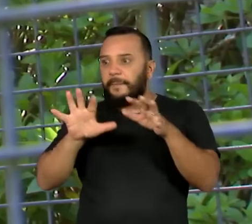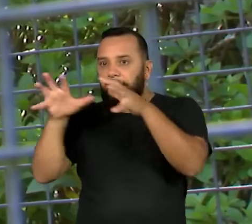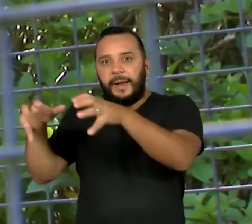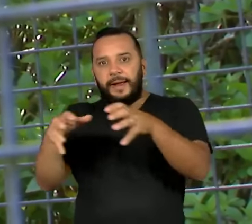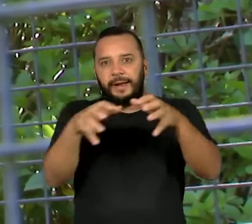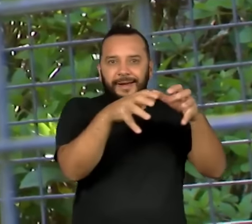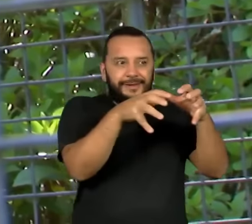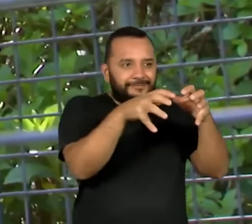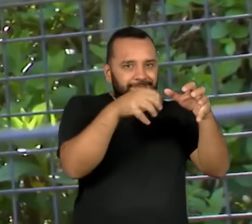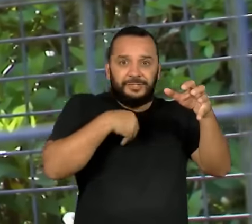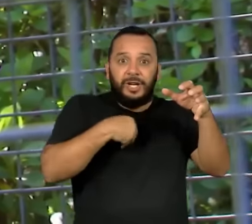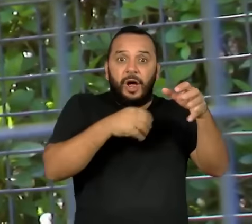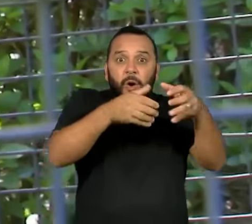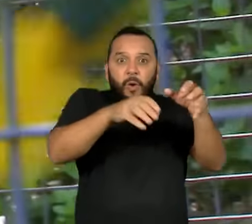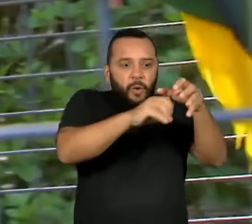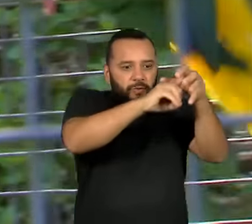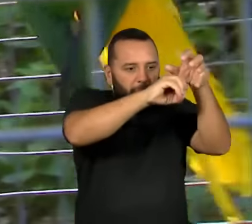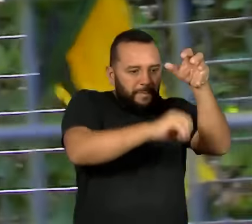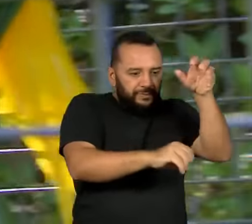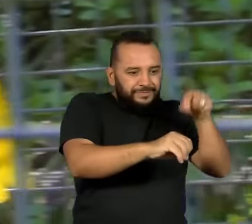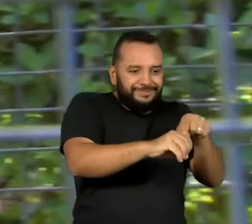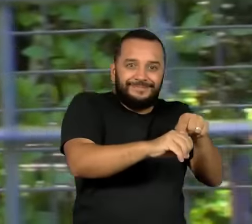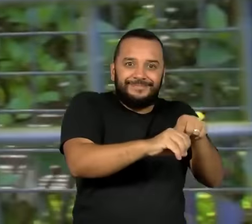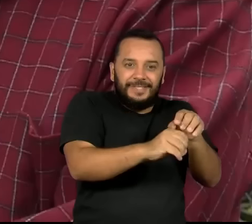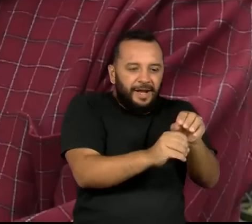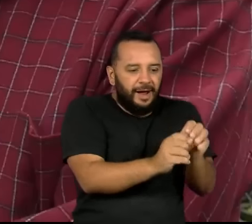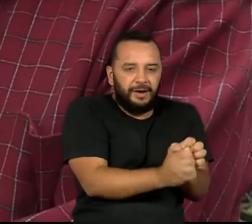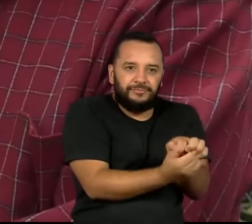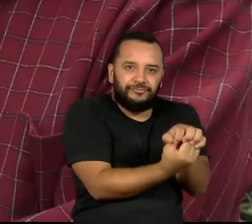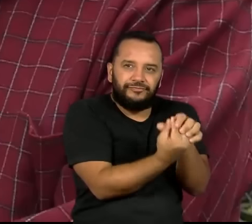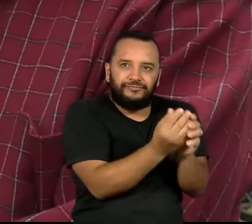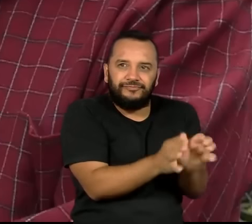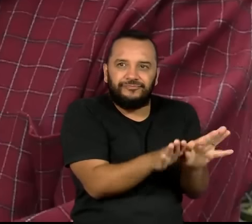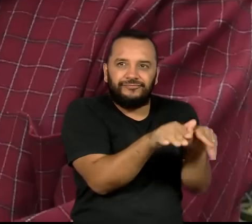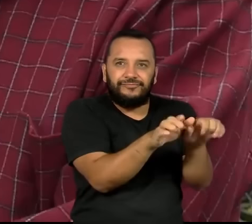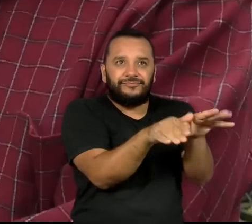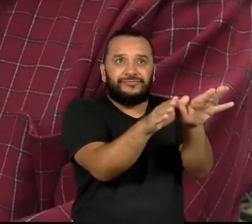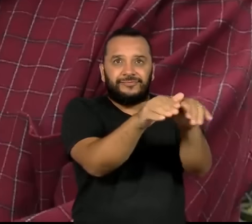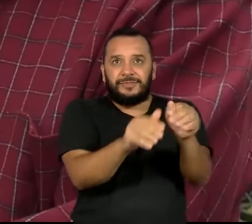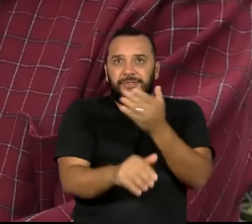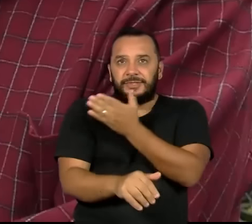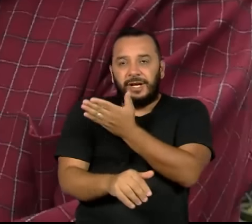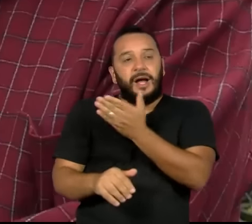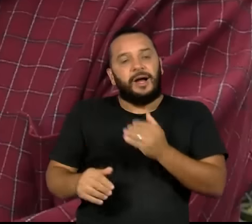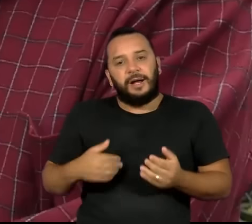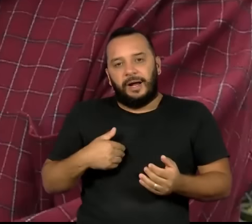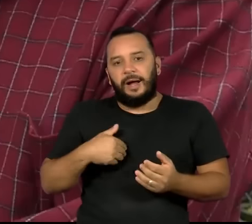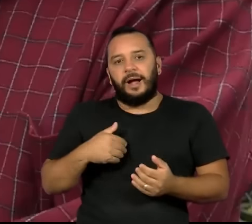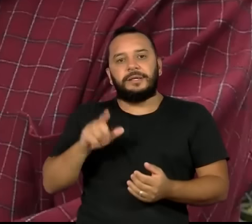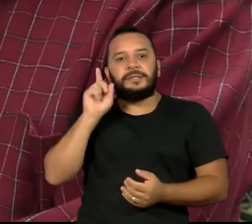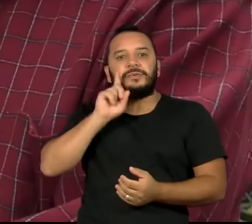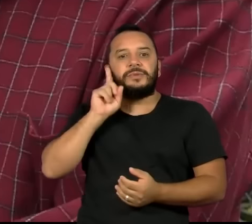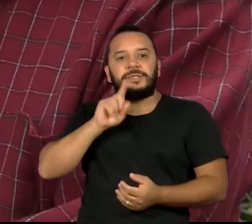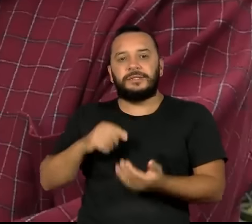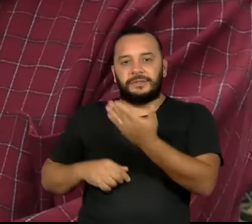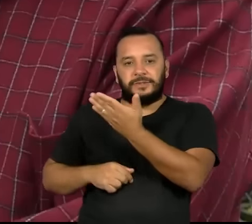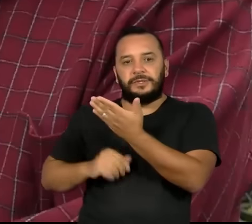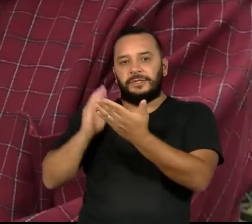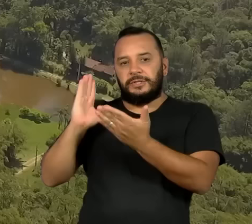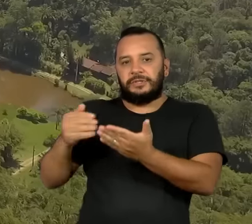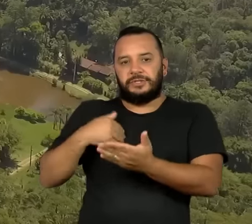A iniciativa da Fundação Limington, no interior paulista, foi criada pelo casal norte-americano Linda e William Whitcoff